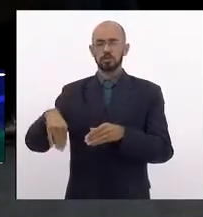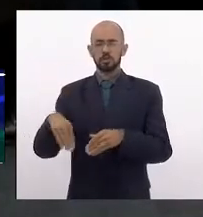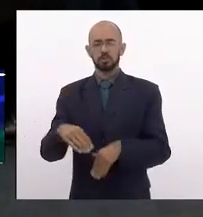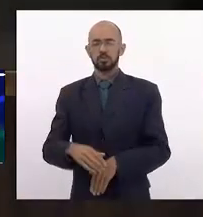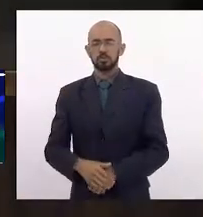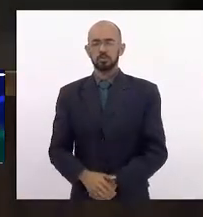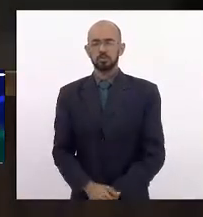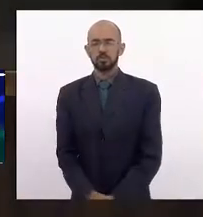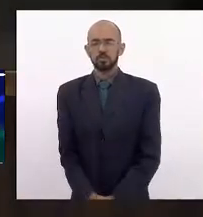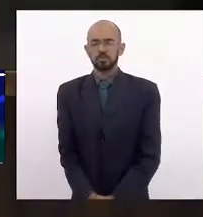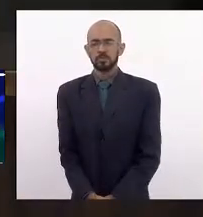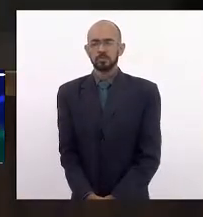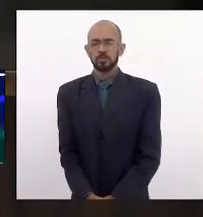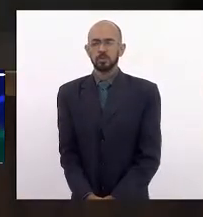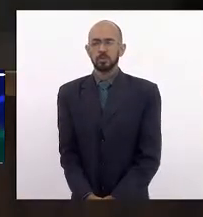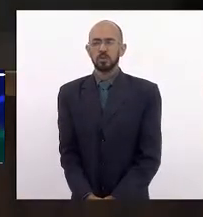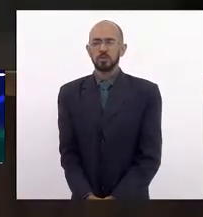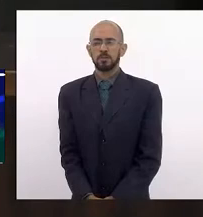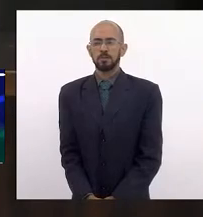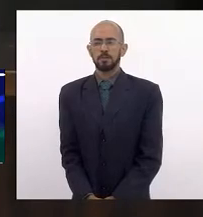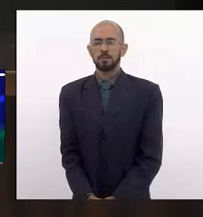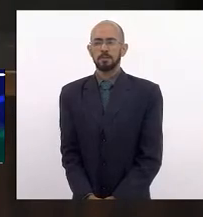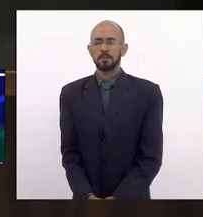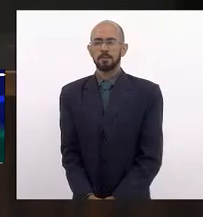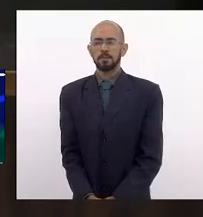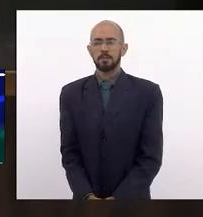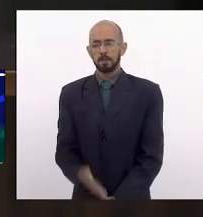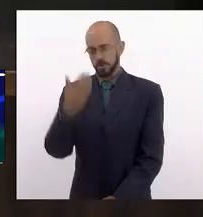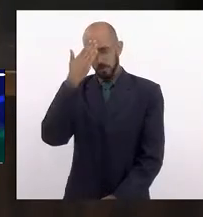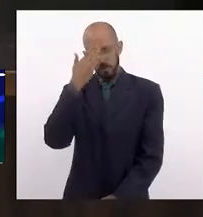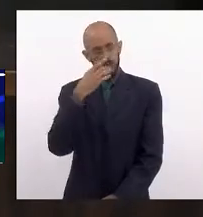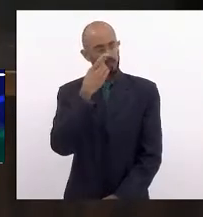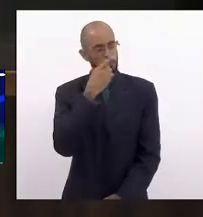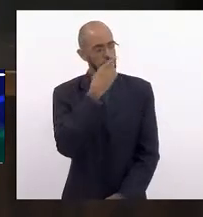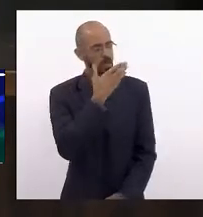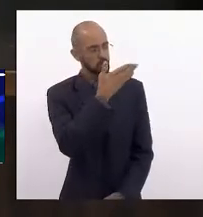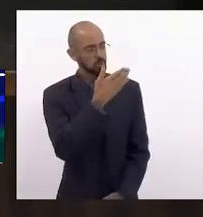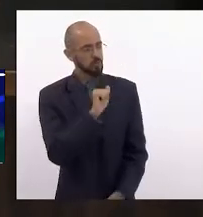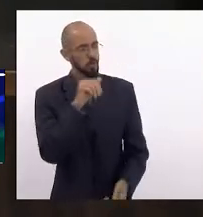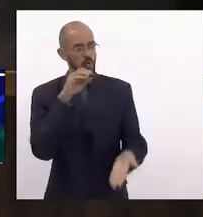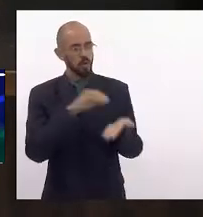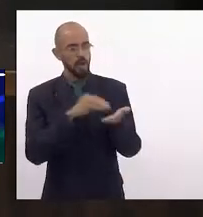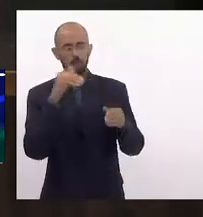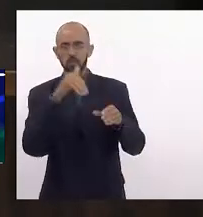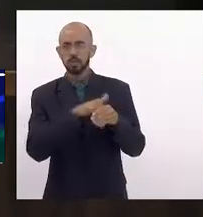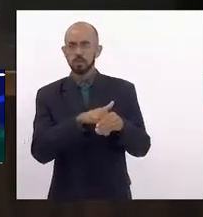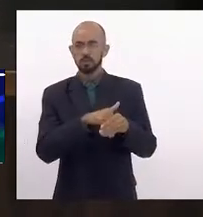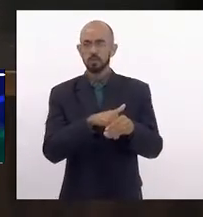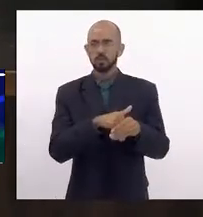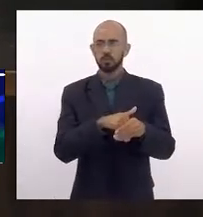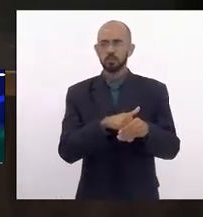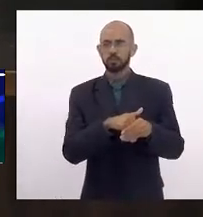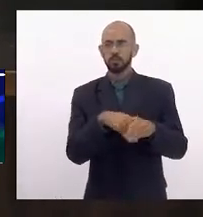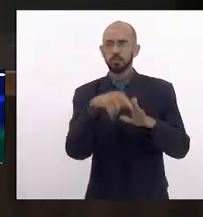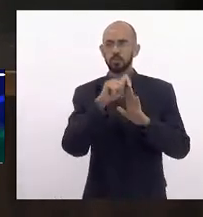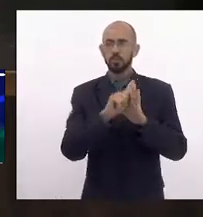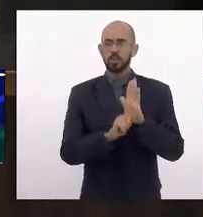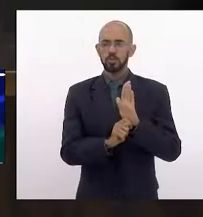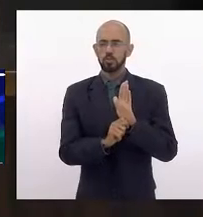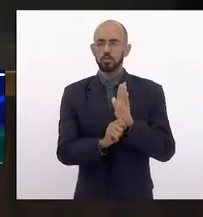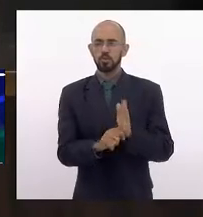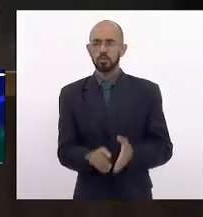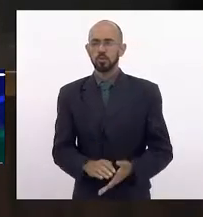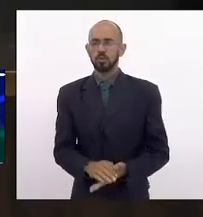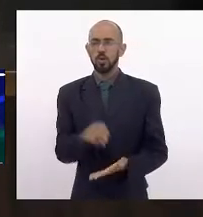Obrigado Deputado eu vou botar em votação O texto